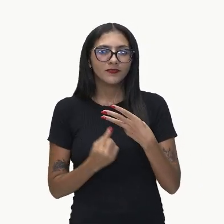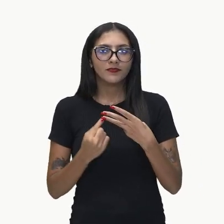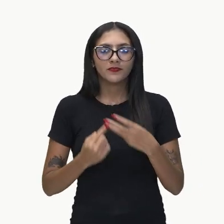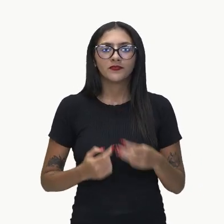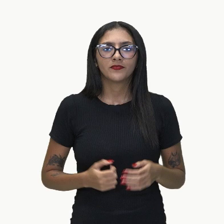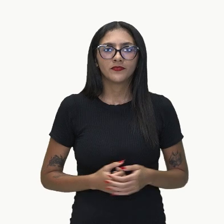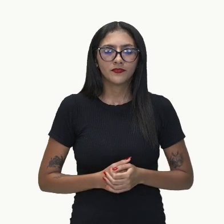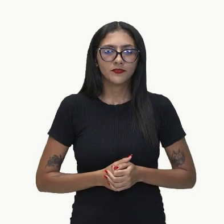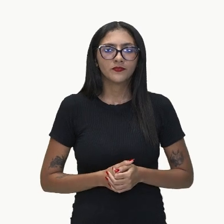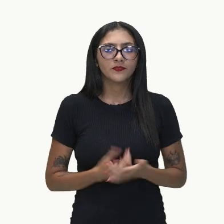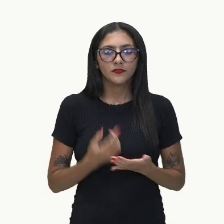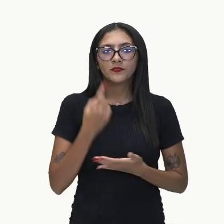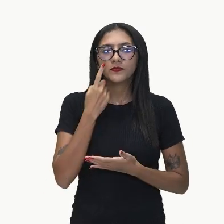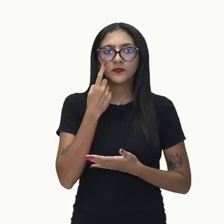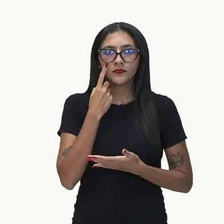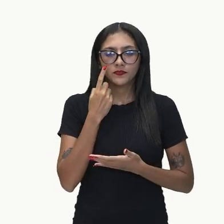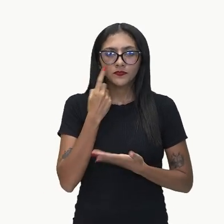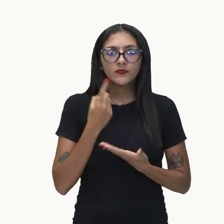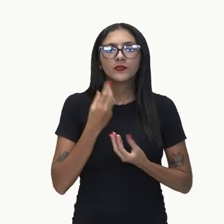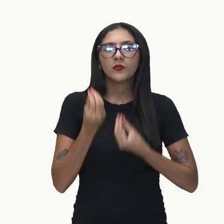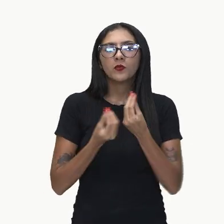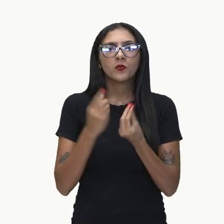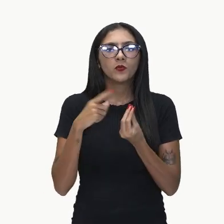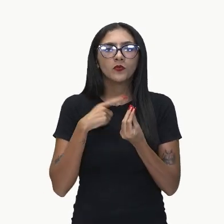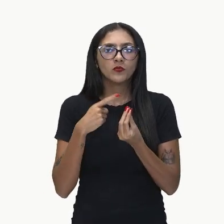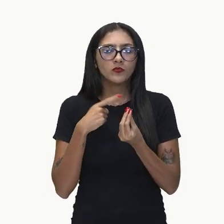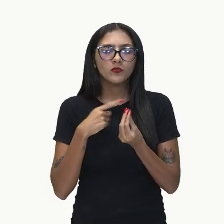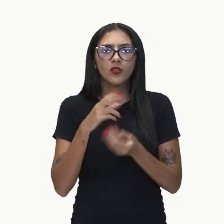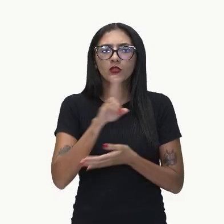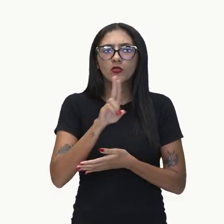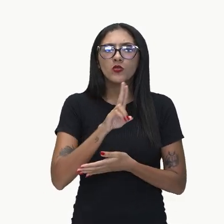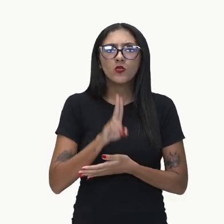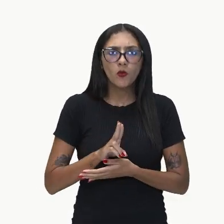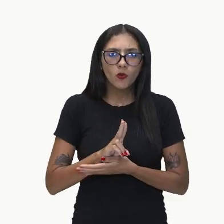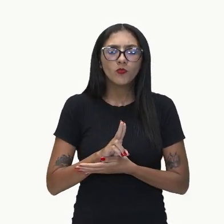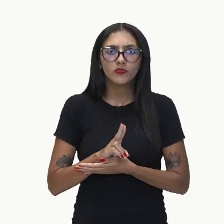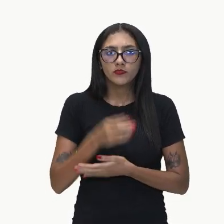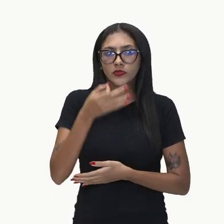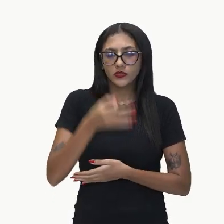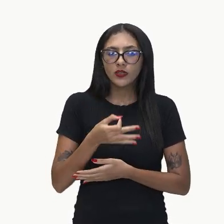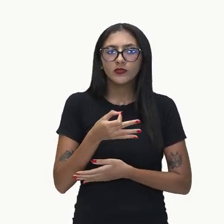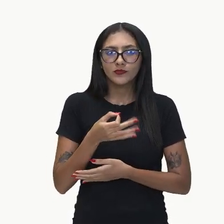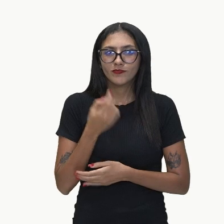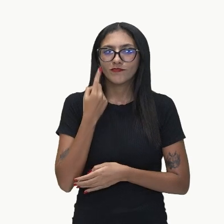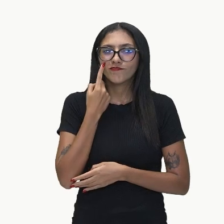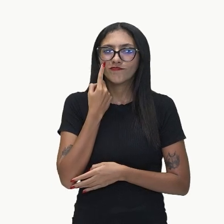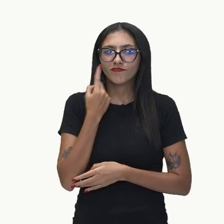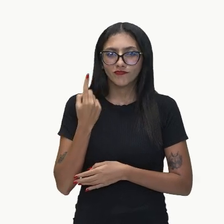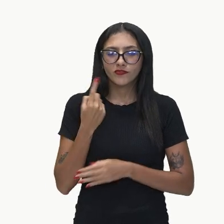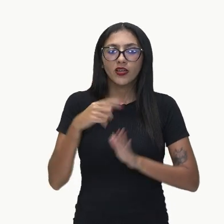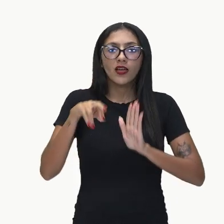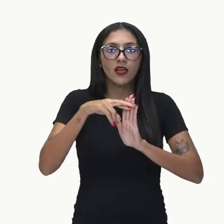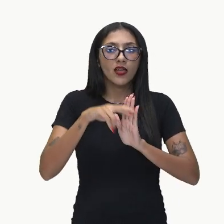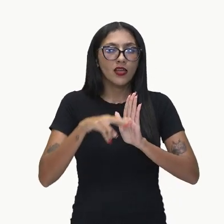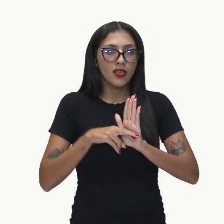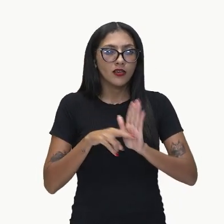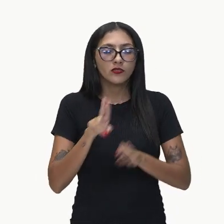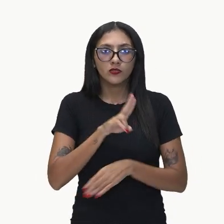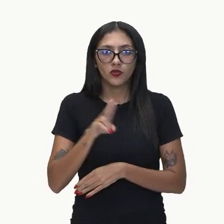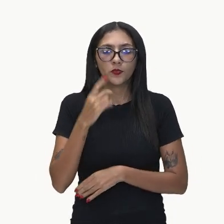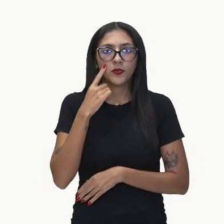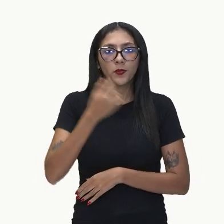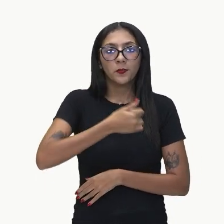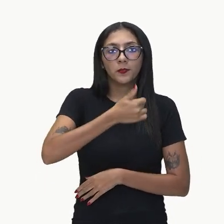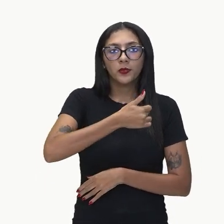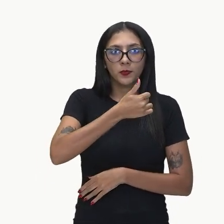se usa mais. E aí, a nomenclatura dos álcoois, a nomenclatura oficial. Olhem só aqui a regra de nomenclatura.